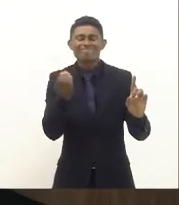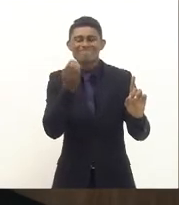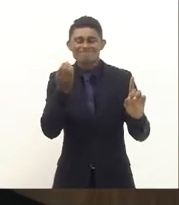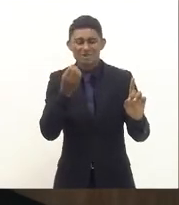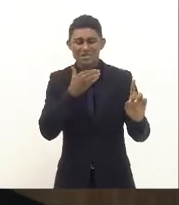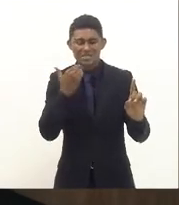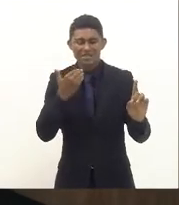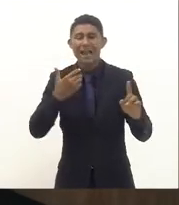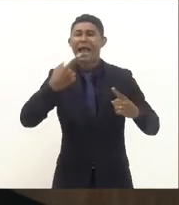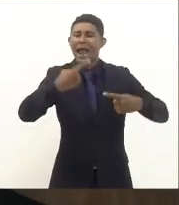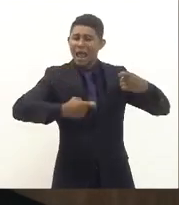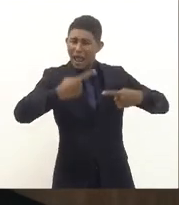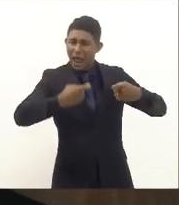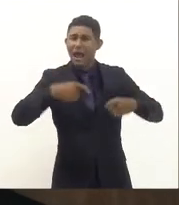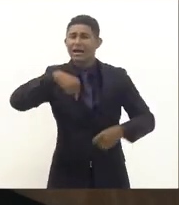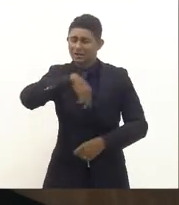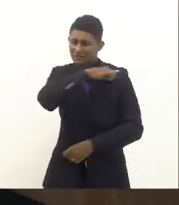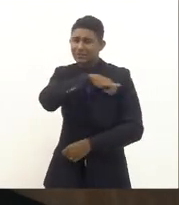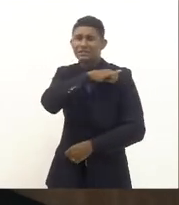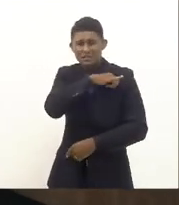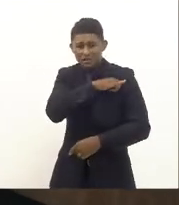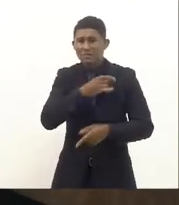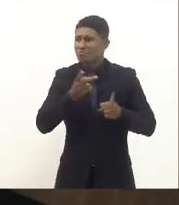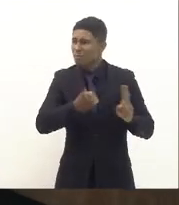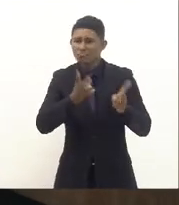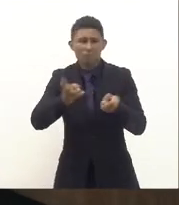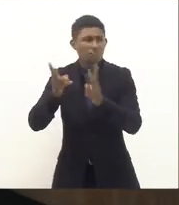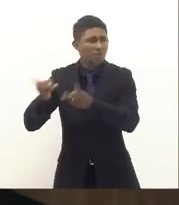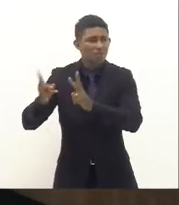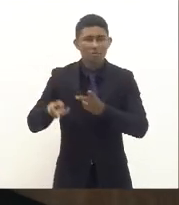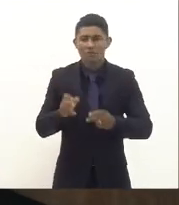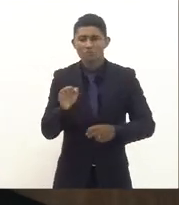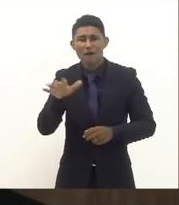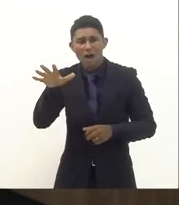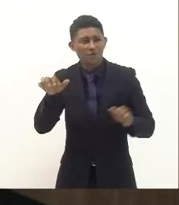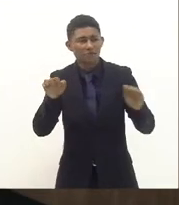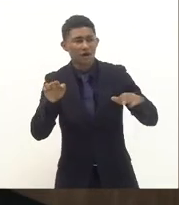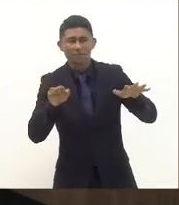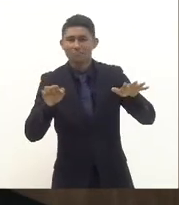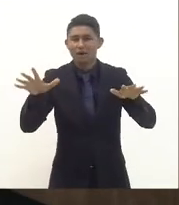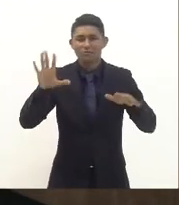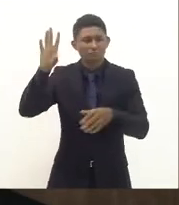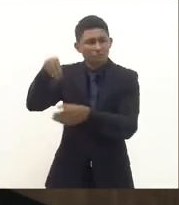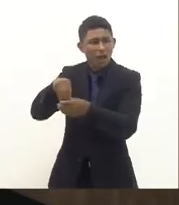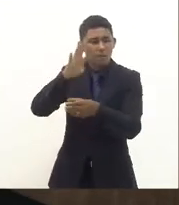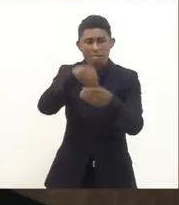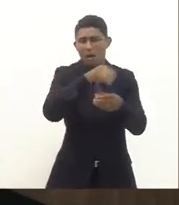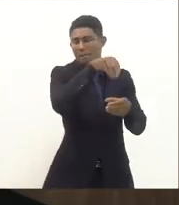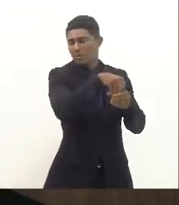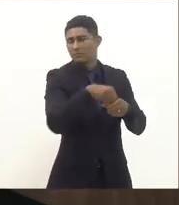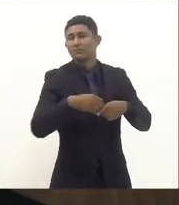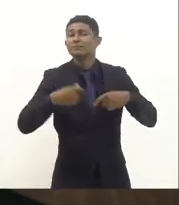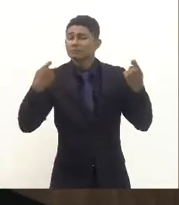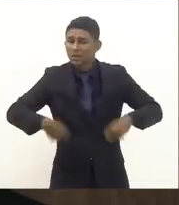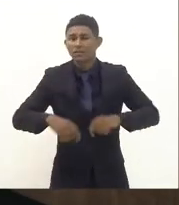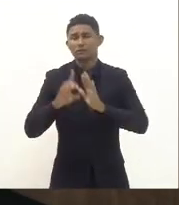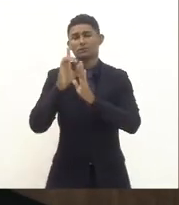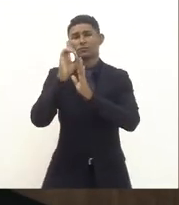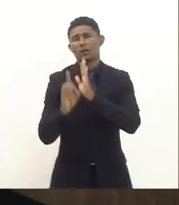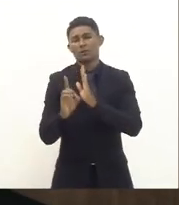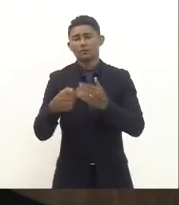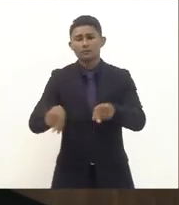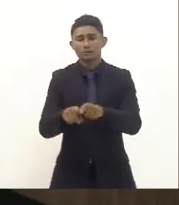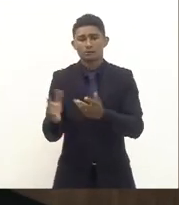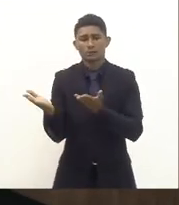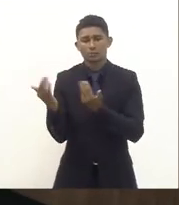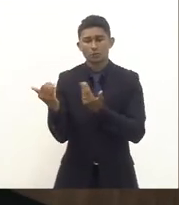que não sessa que não para de sangrar as nossas periferias em favelas precisam de direitos a nossa